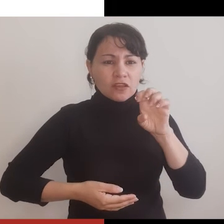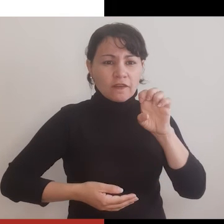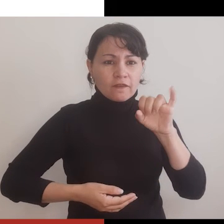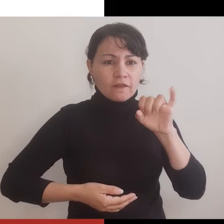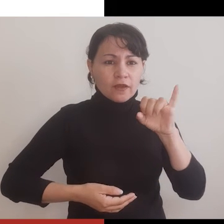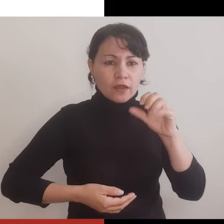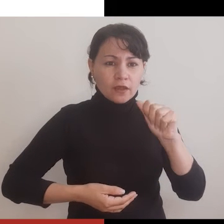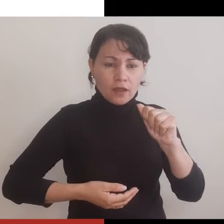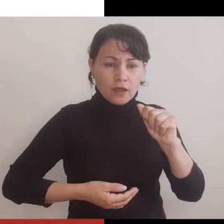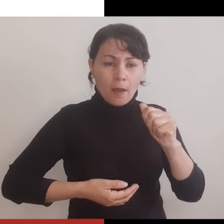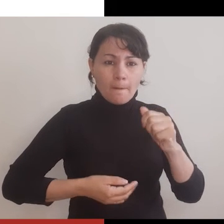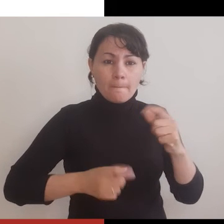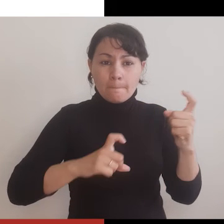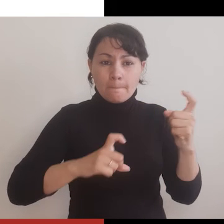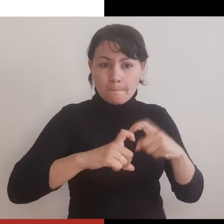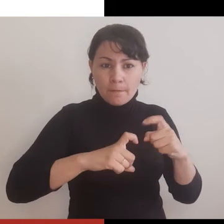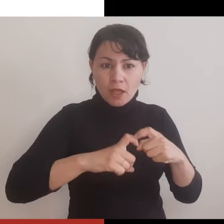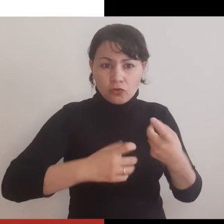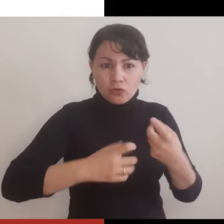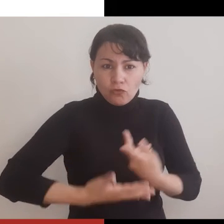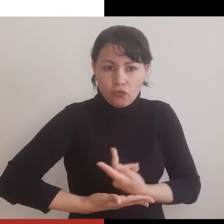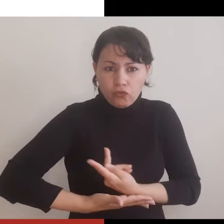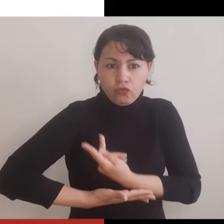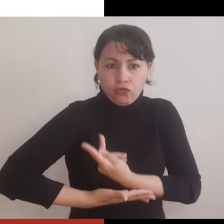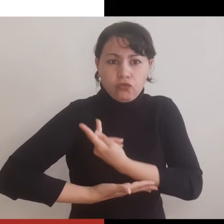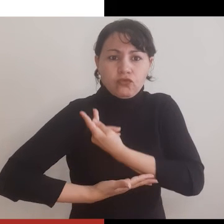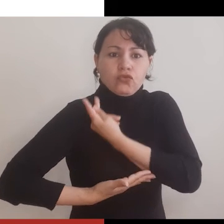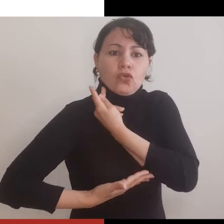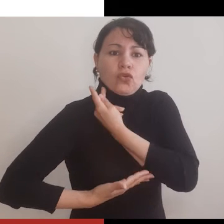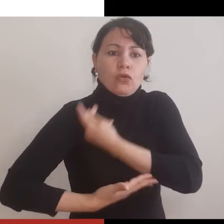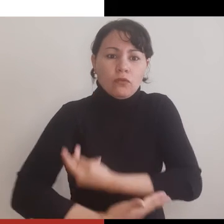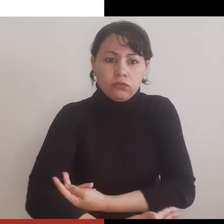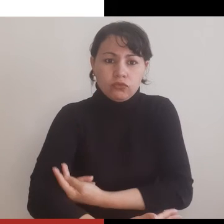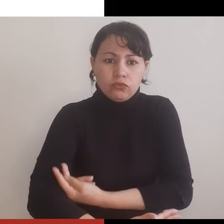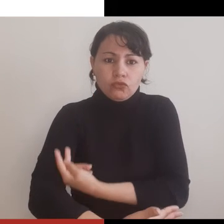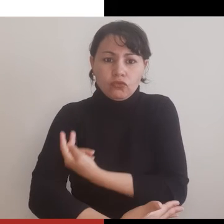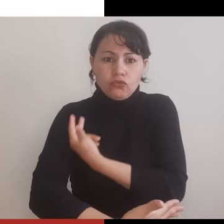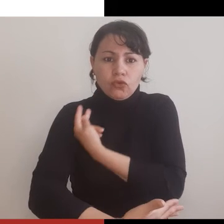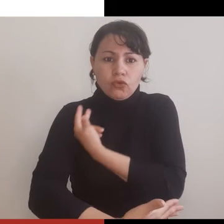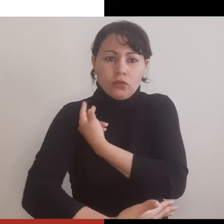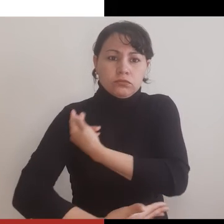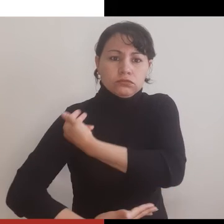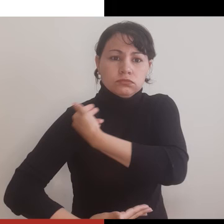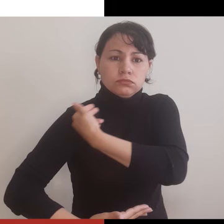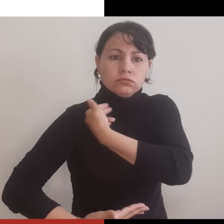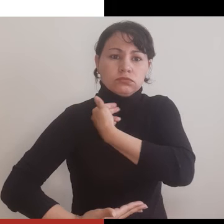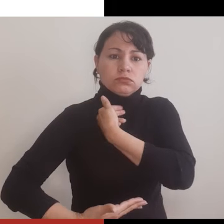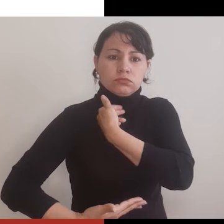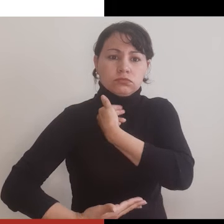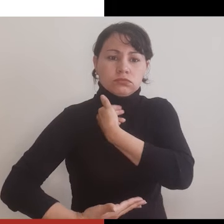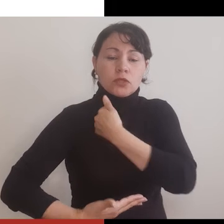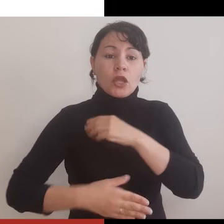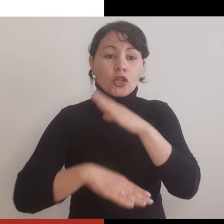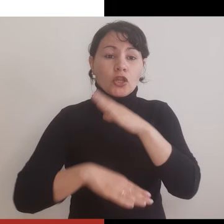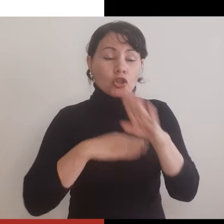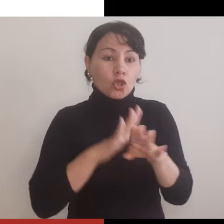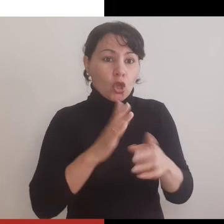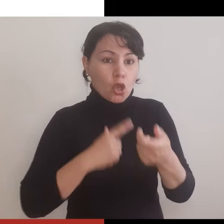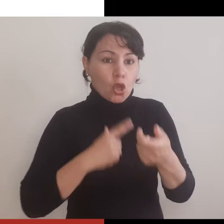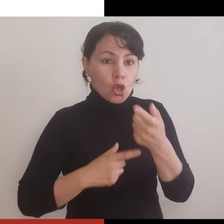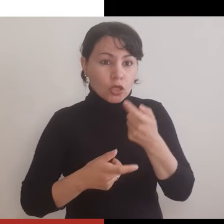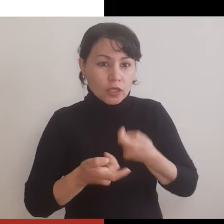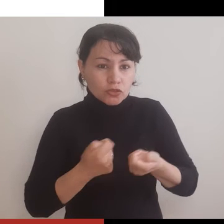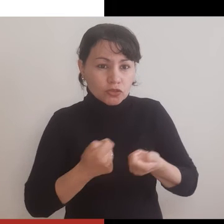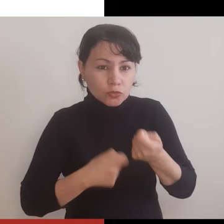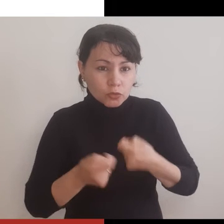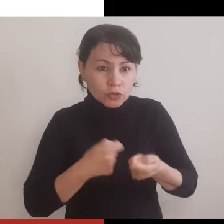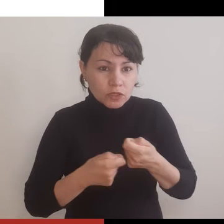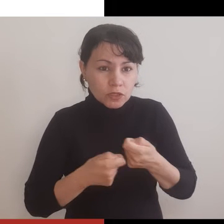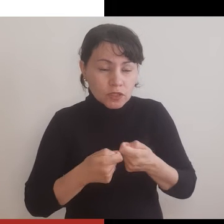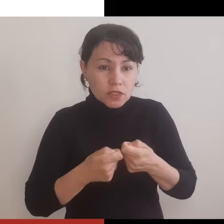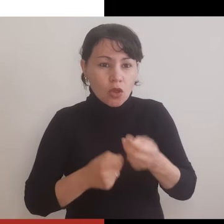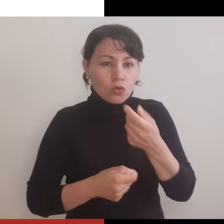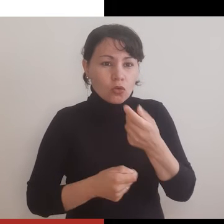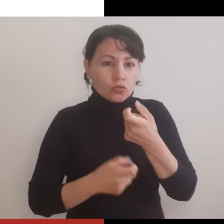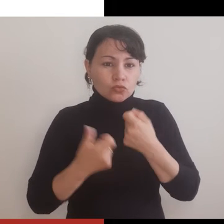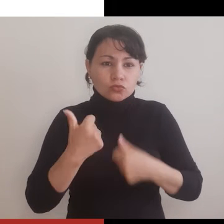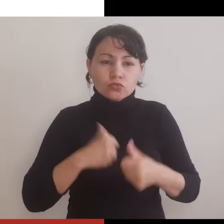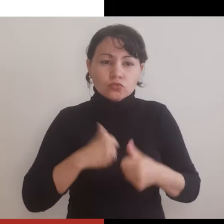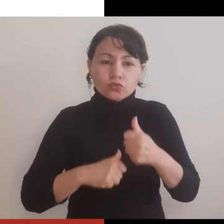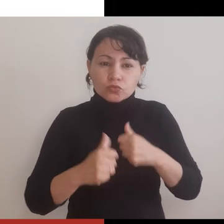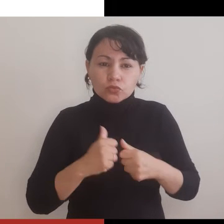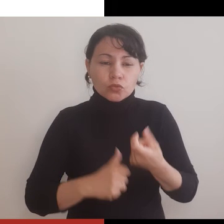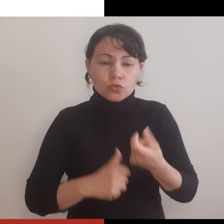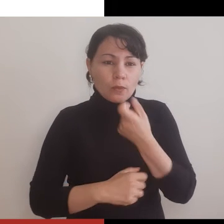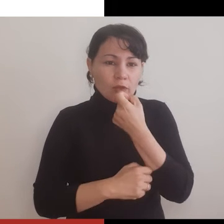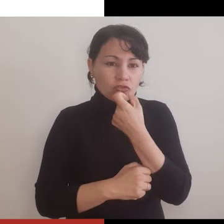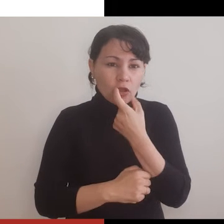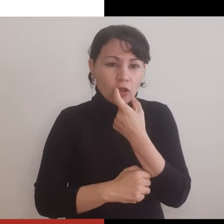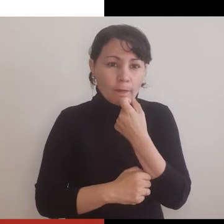pelo médico. E aí, por aqui, são feitas toda a administração de medicações